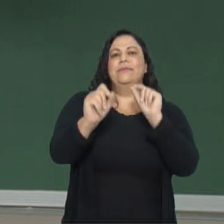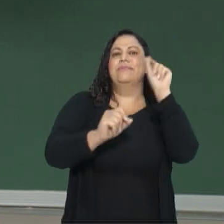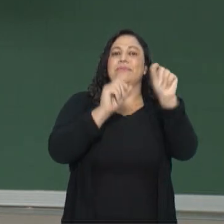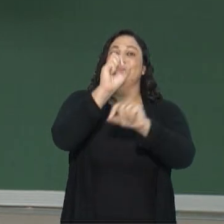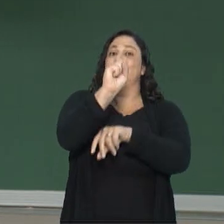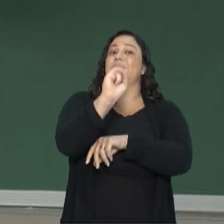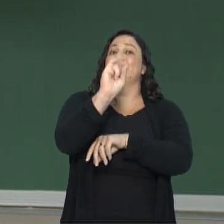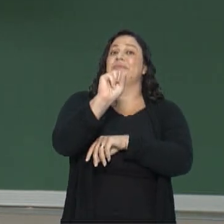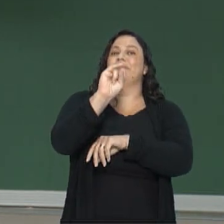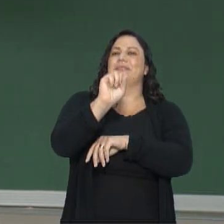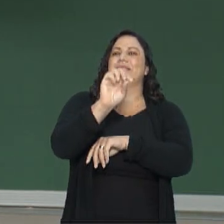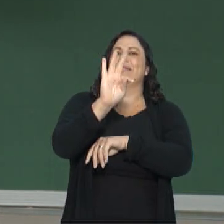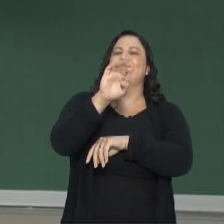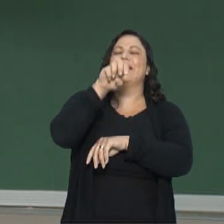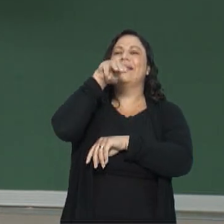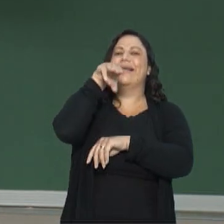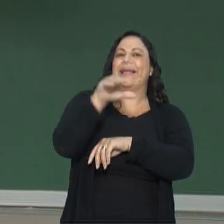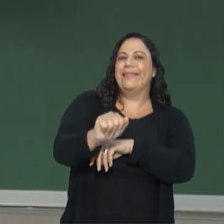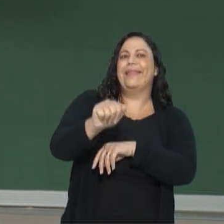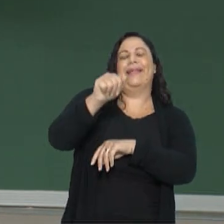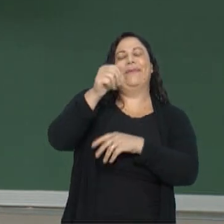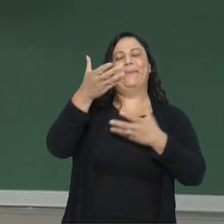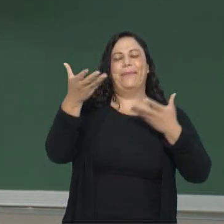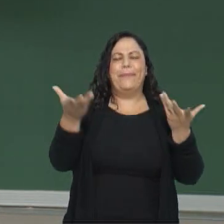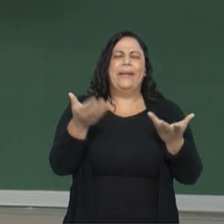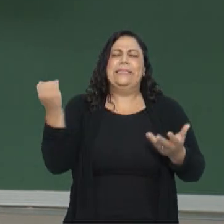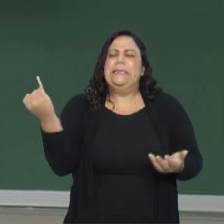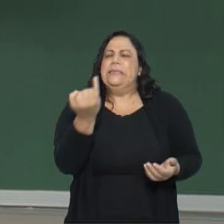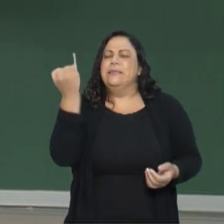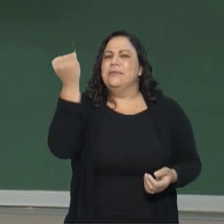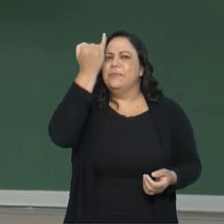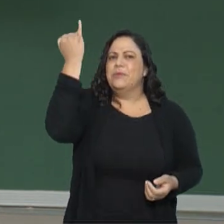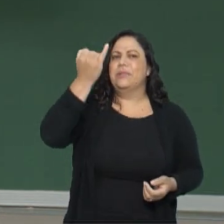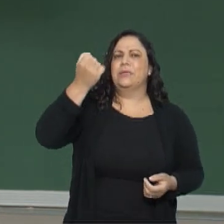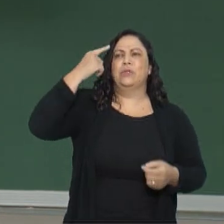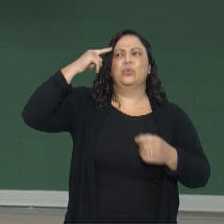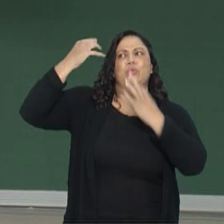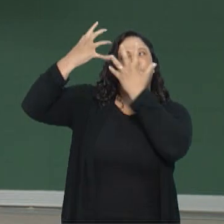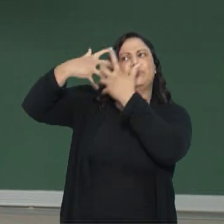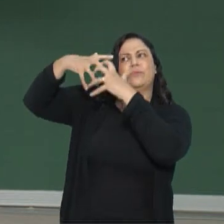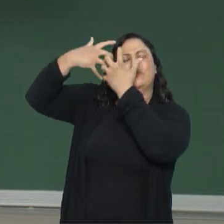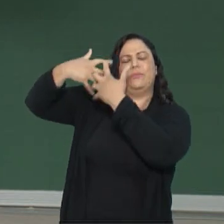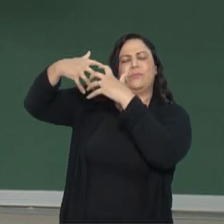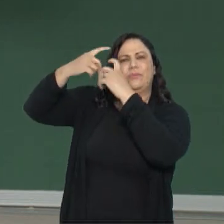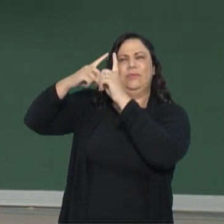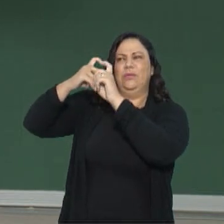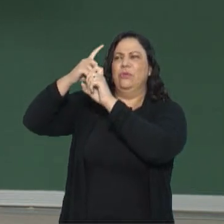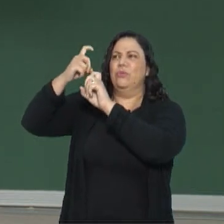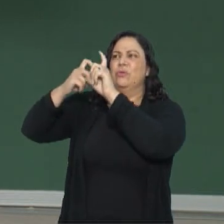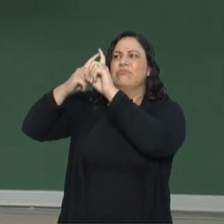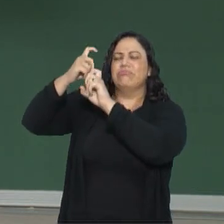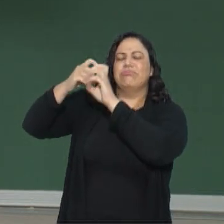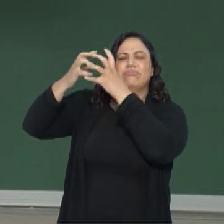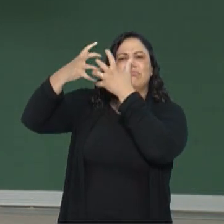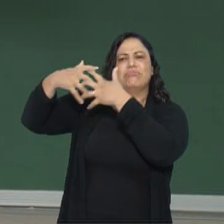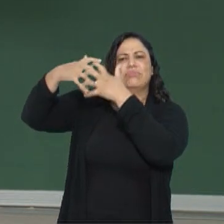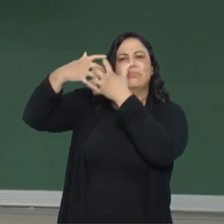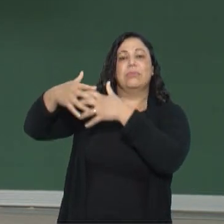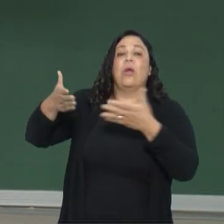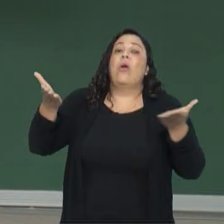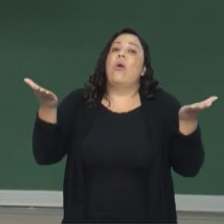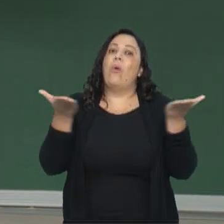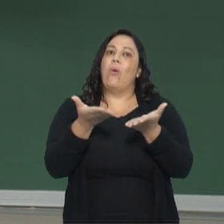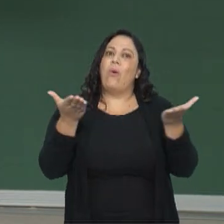tão importante no nosso corpo. Hoje é a parte 2 do nosso sistema nervoso. Então a gente vai